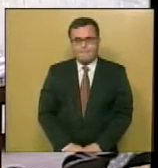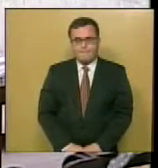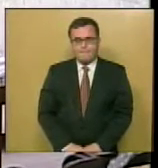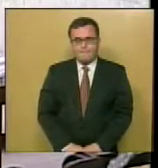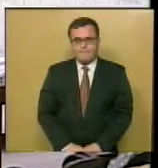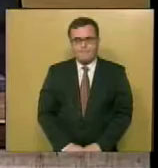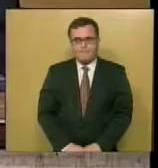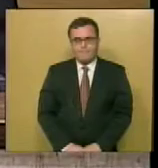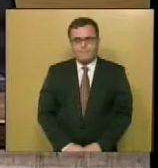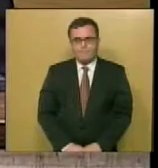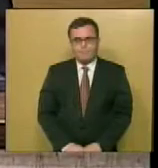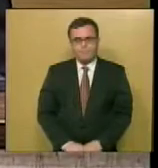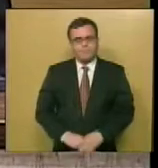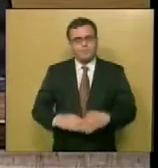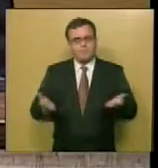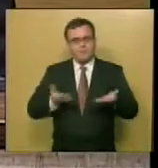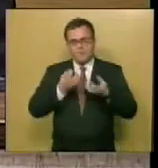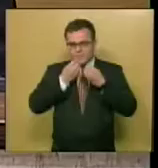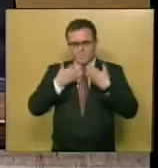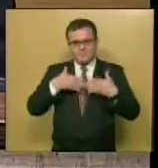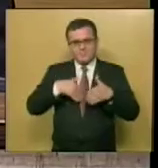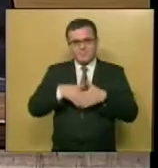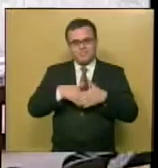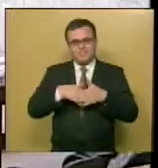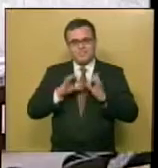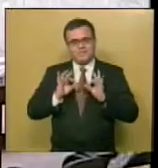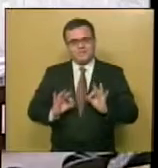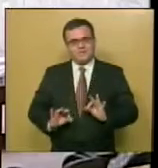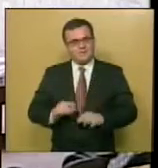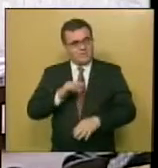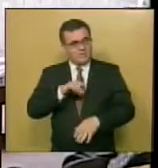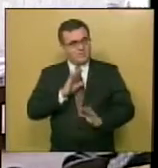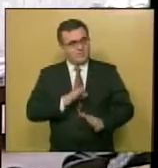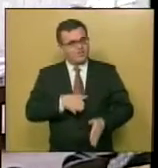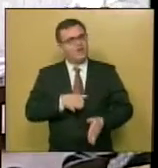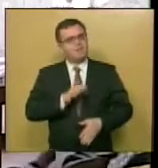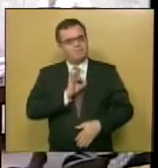Machado, hoje a mesa só tem ceboleiro, Machado. Quem vê nós já é ceboleiro de coração.